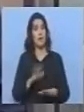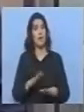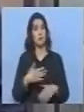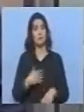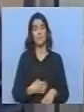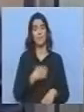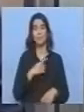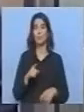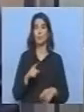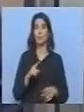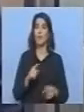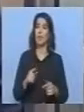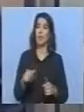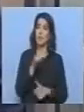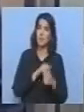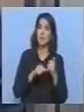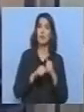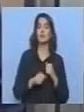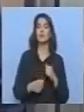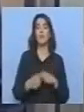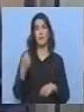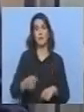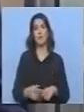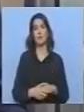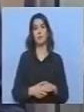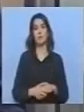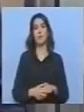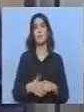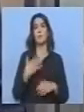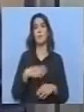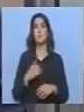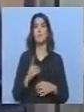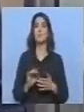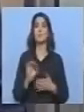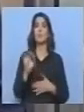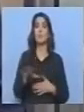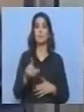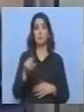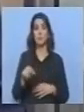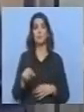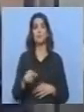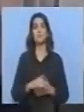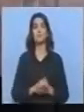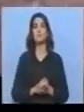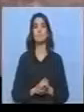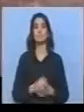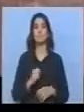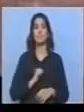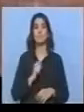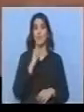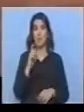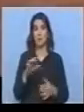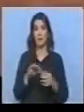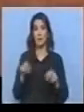considero que a reversão dessa medida deveria ser adotada e queria deixar uma palavra, a minha palavra, em relação a esta